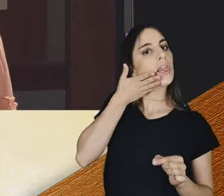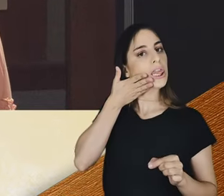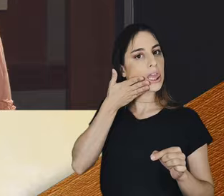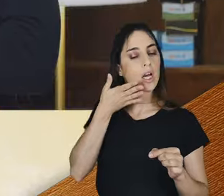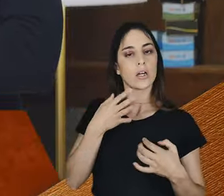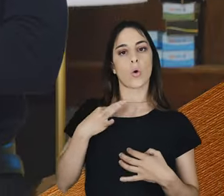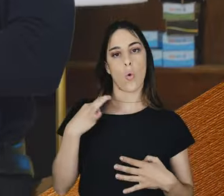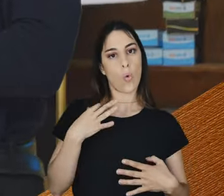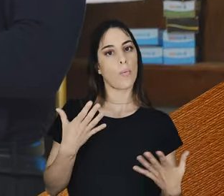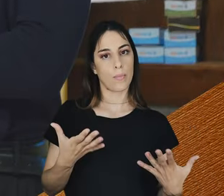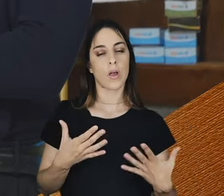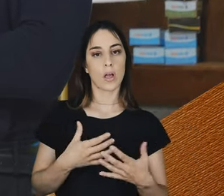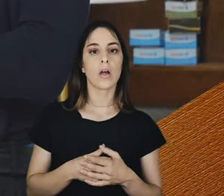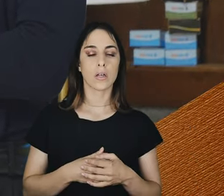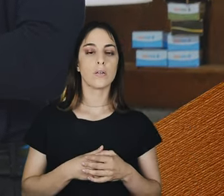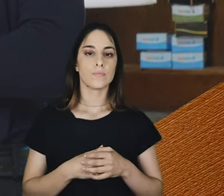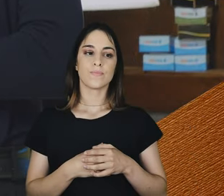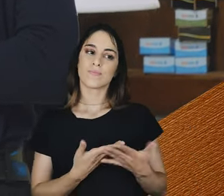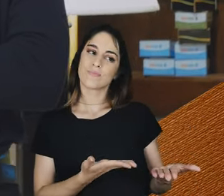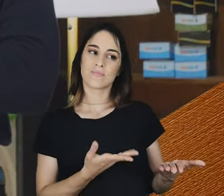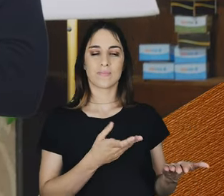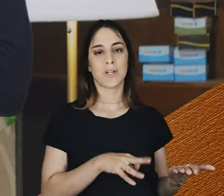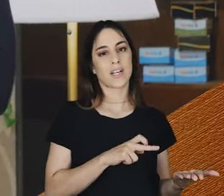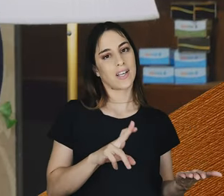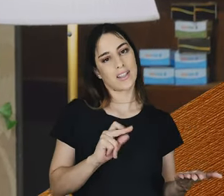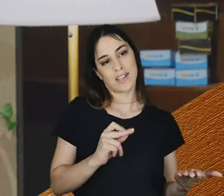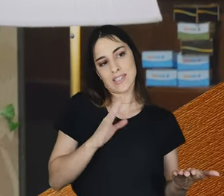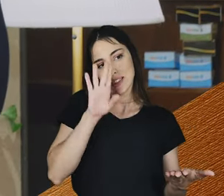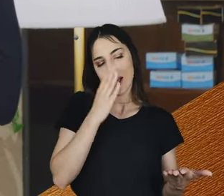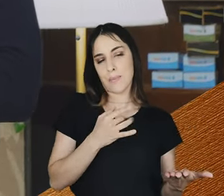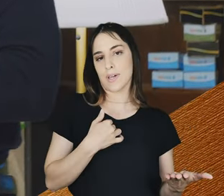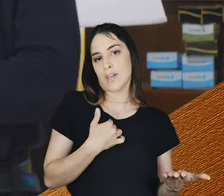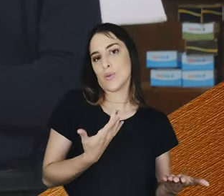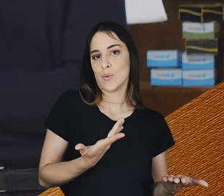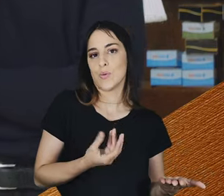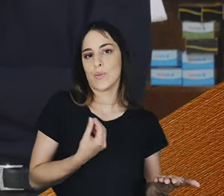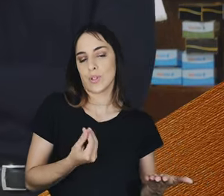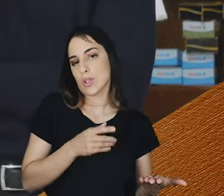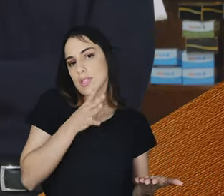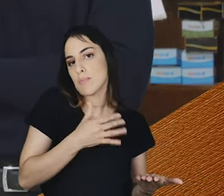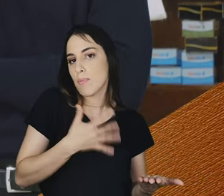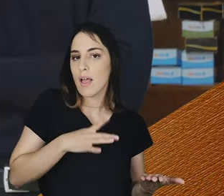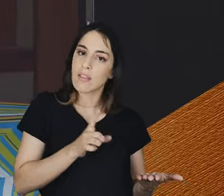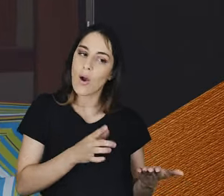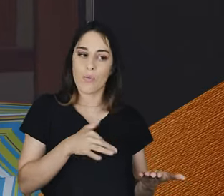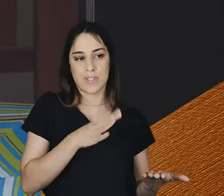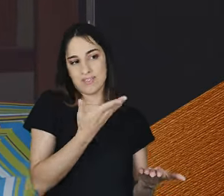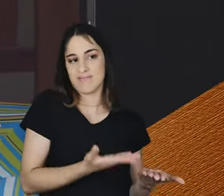bem, percebe? E a Margarida não me leva a mal, mas... quer dizer...